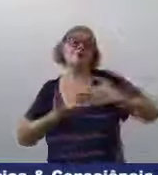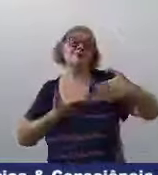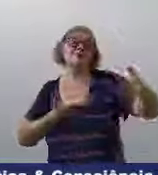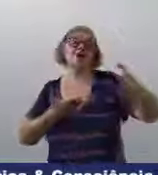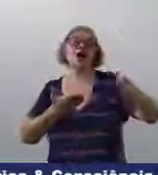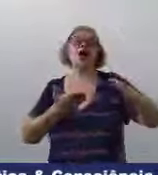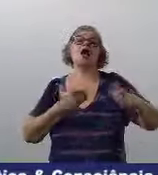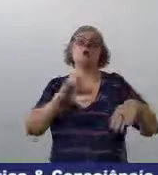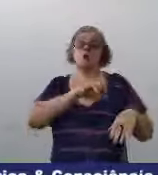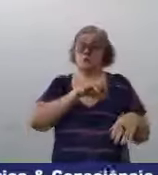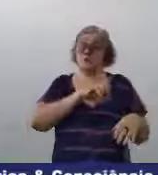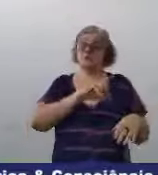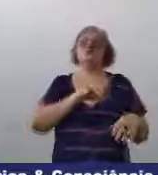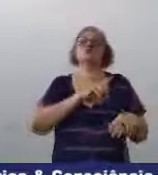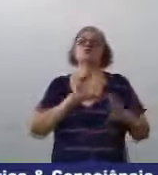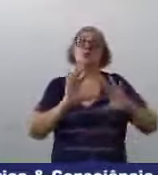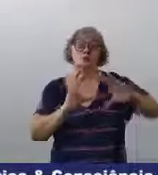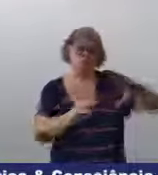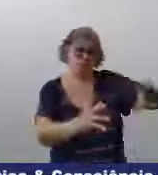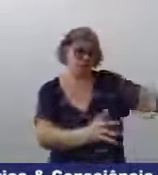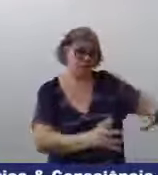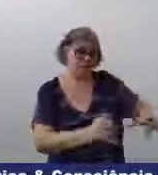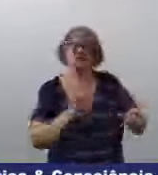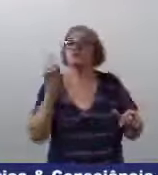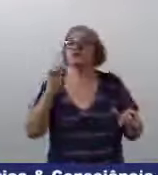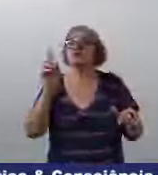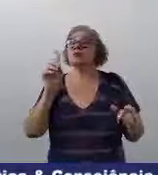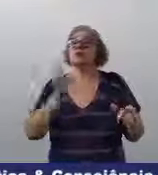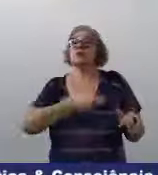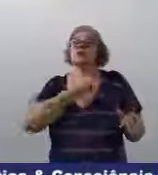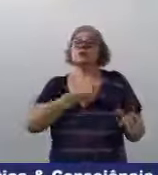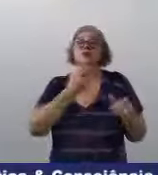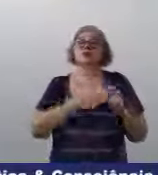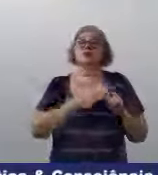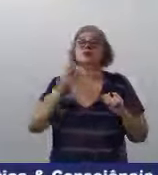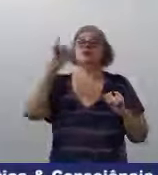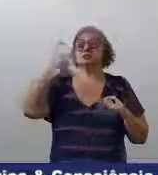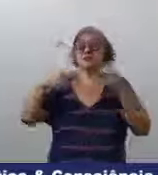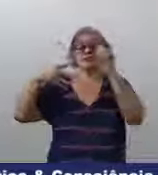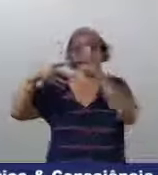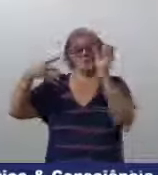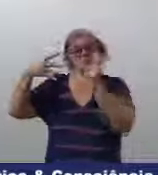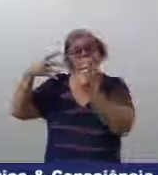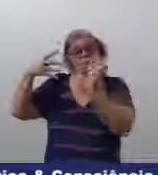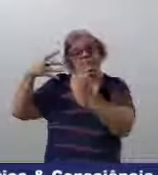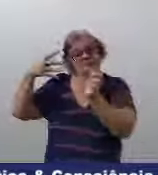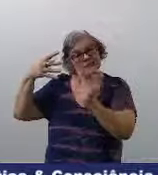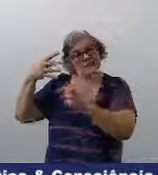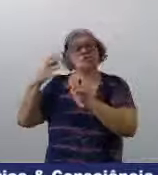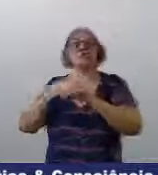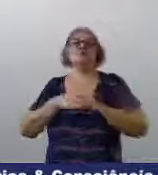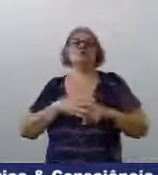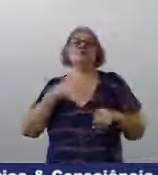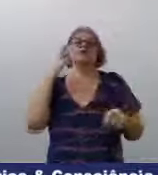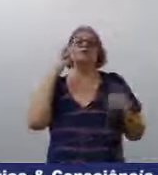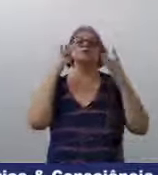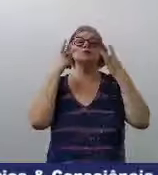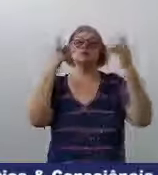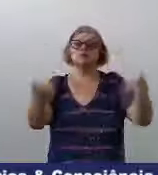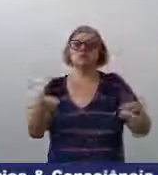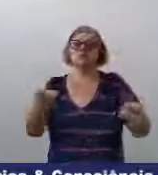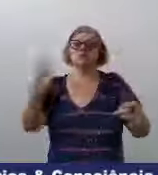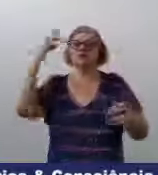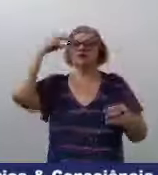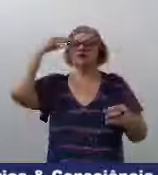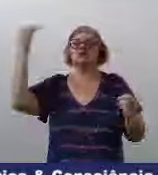todas começaram a existir. Senão o universo não existiria como nós o entendemos. E se as partículas só existem ao